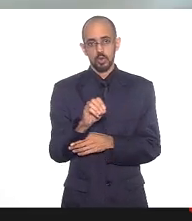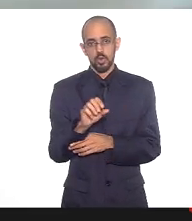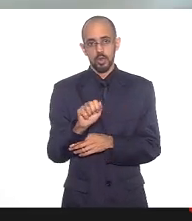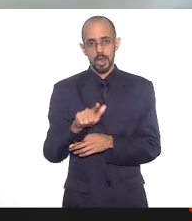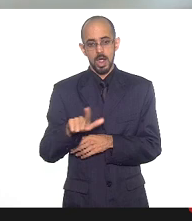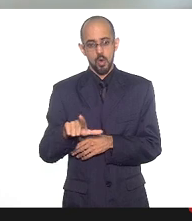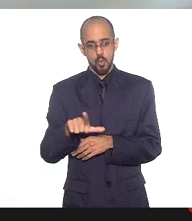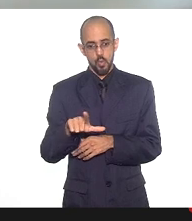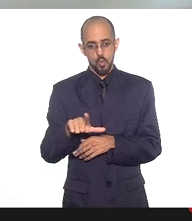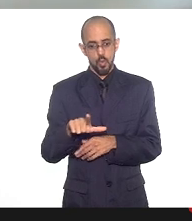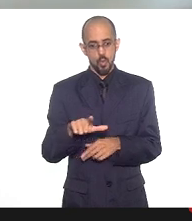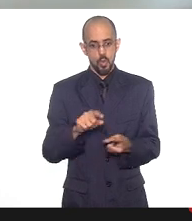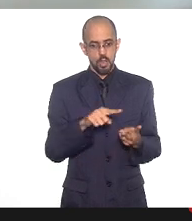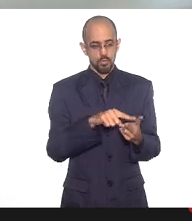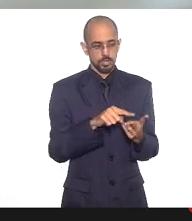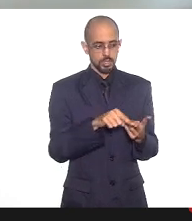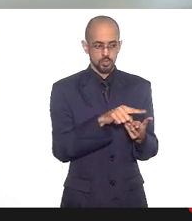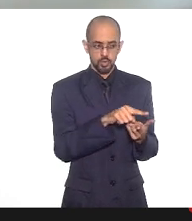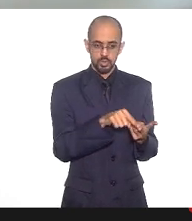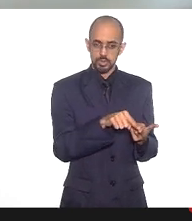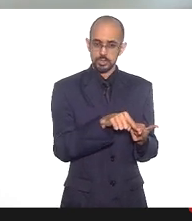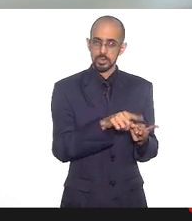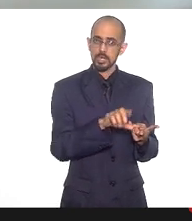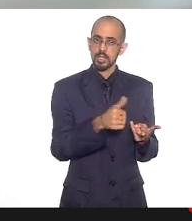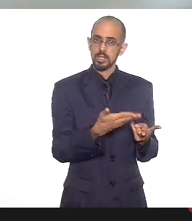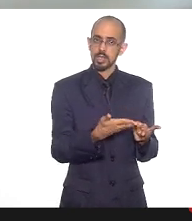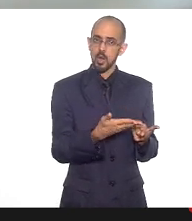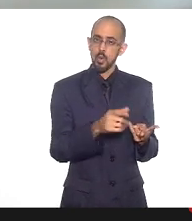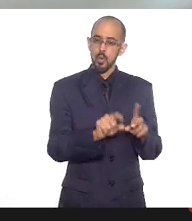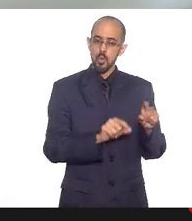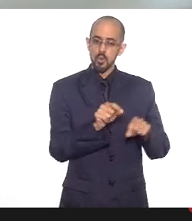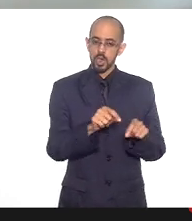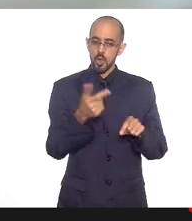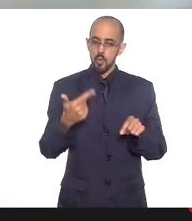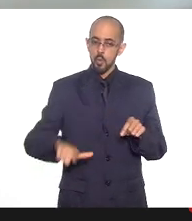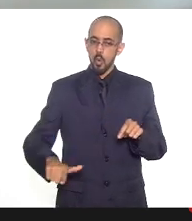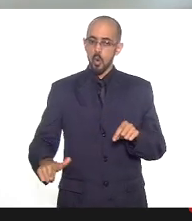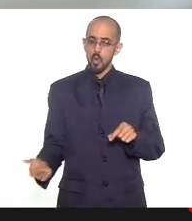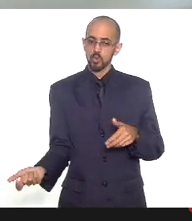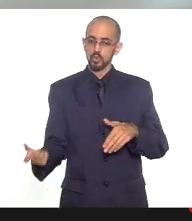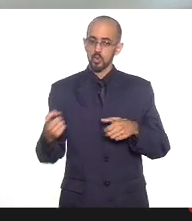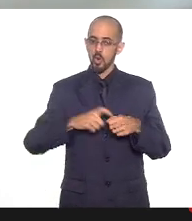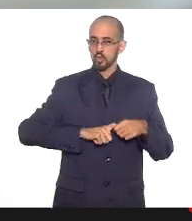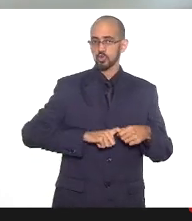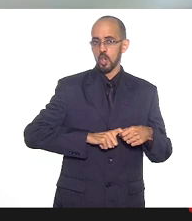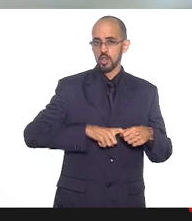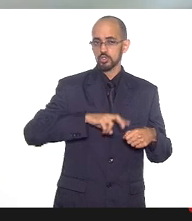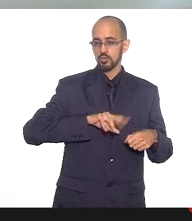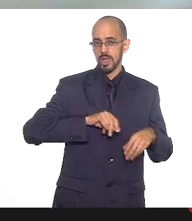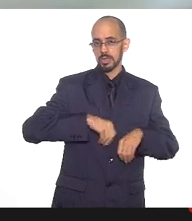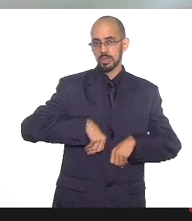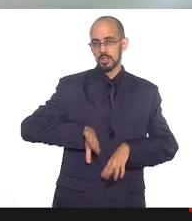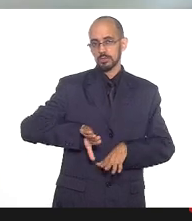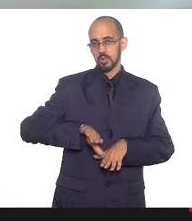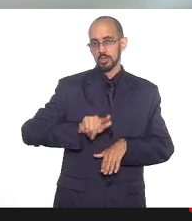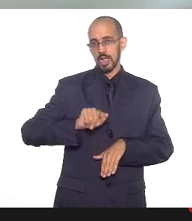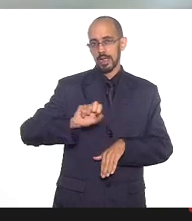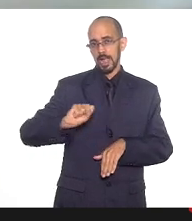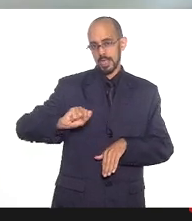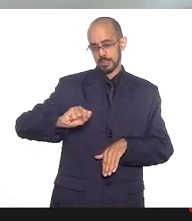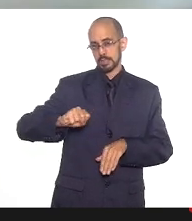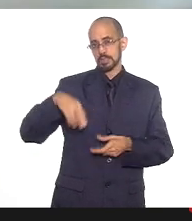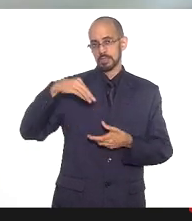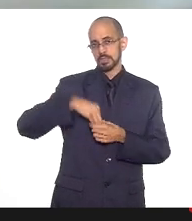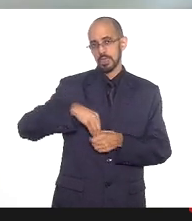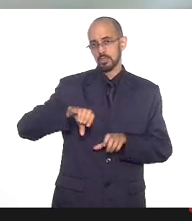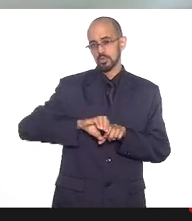Rota 1 e Rota 2. Então, um outro consórcio vai transportar gás por esses dutos,